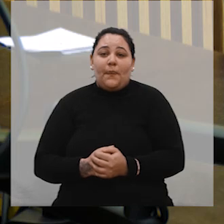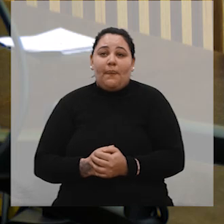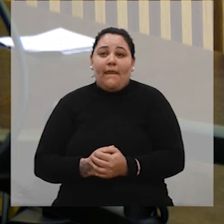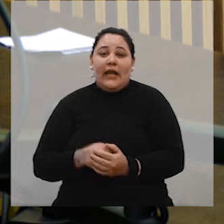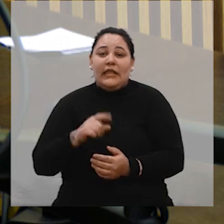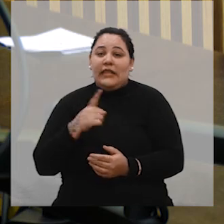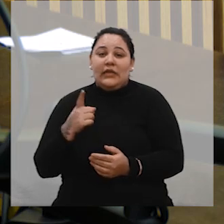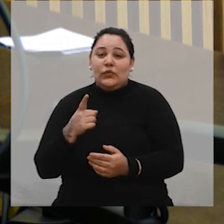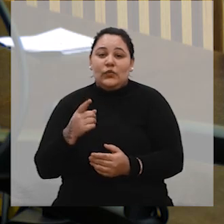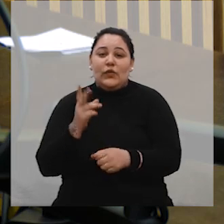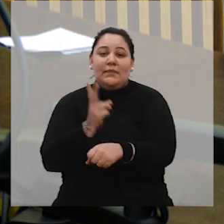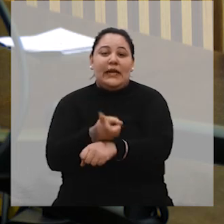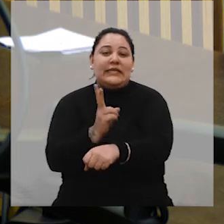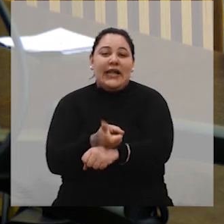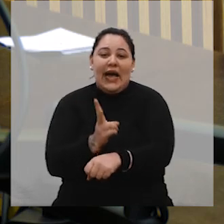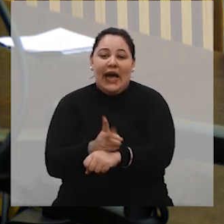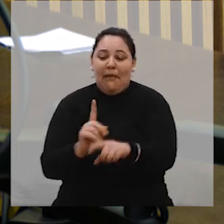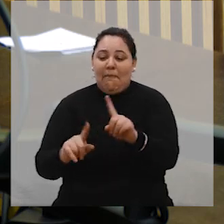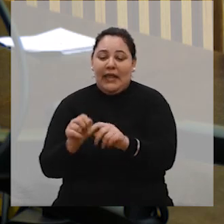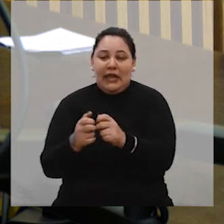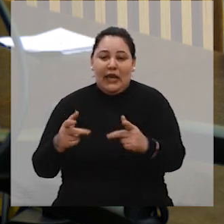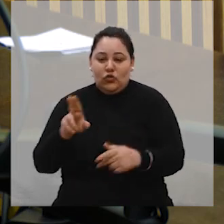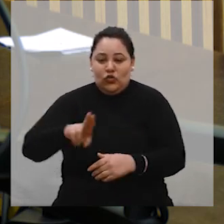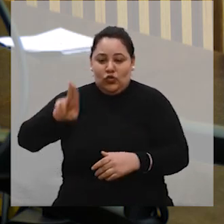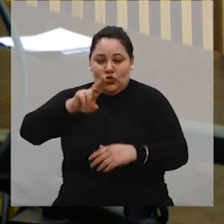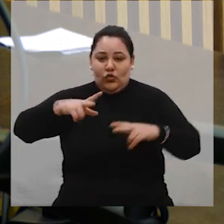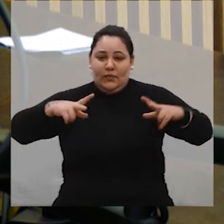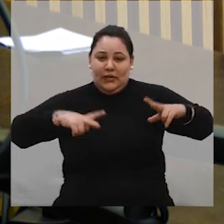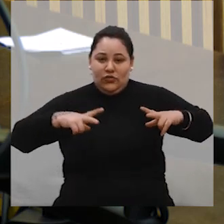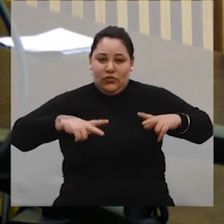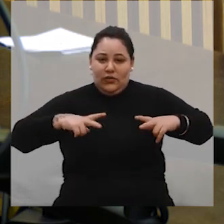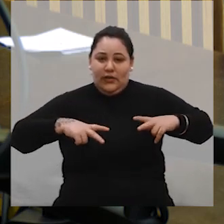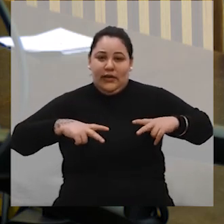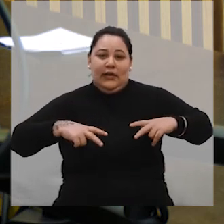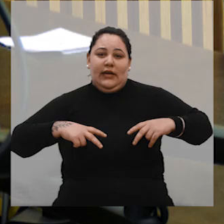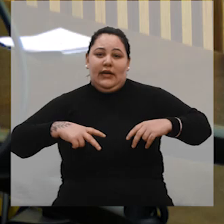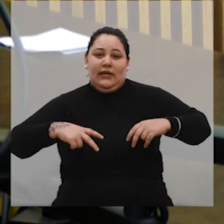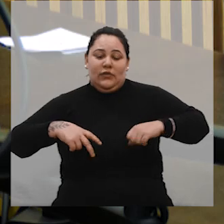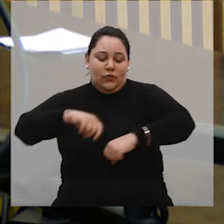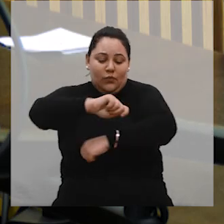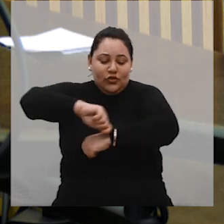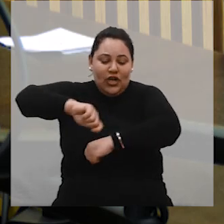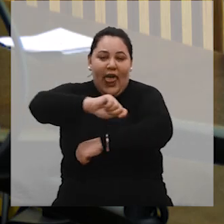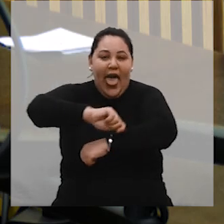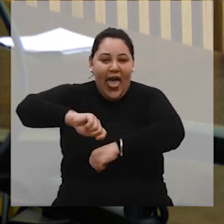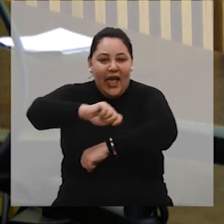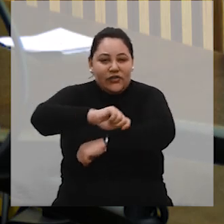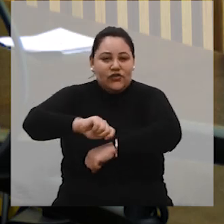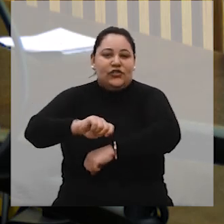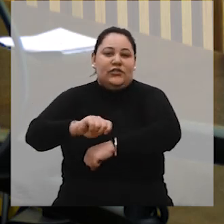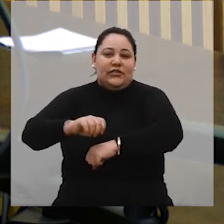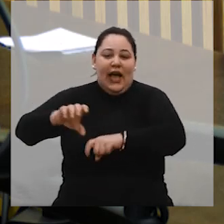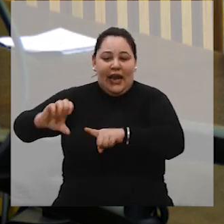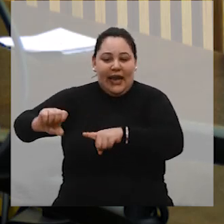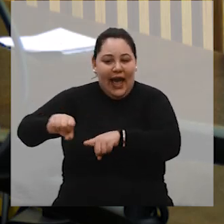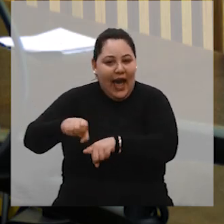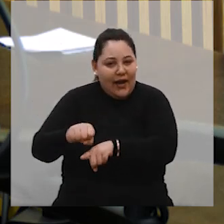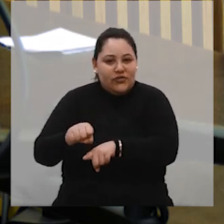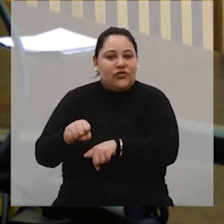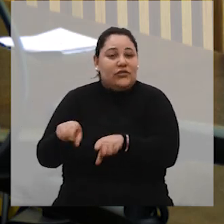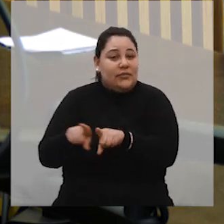não compartilhar qualquer material de higiene pessoal, como gilete, como alicate, né? E aí a gente fala,